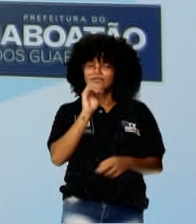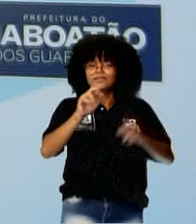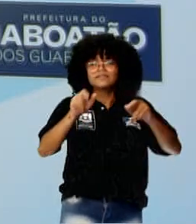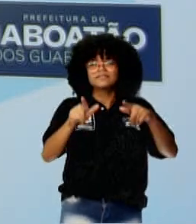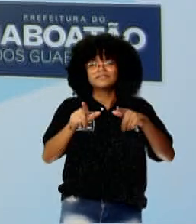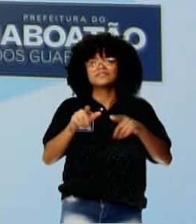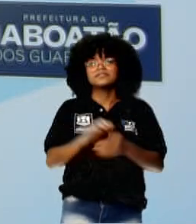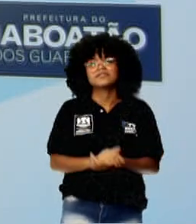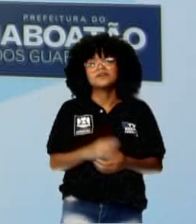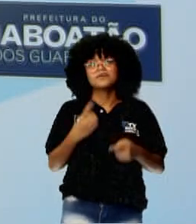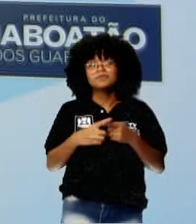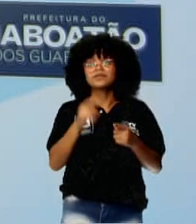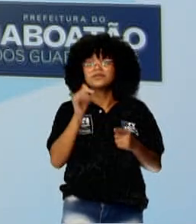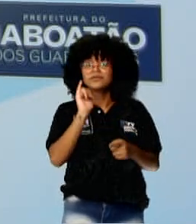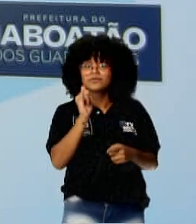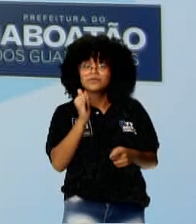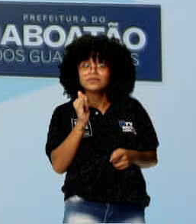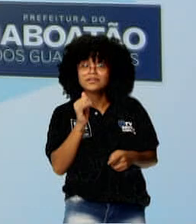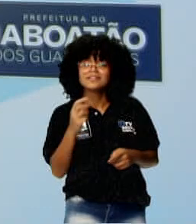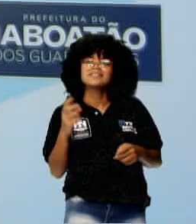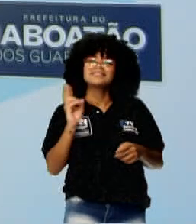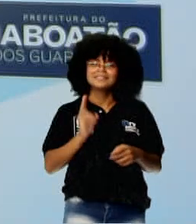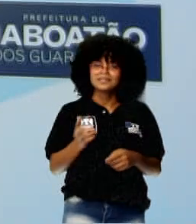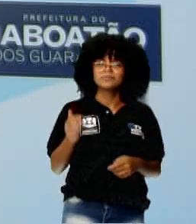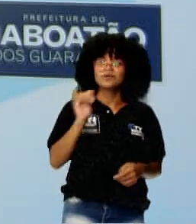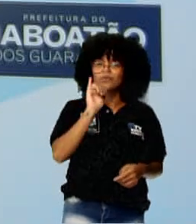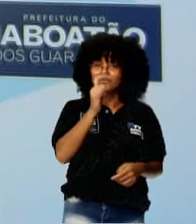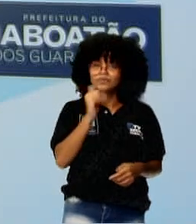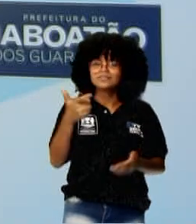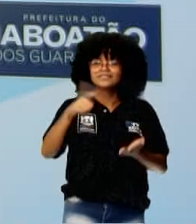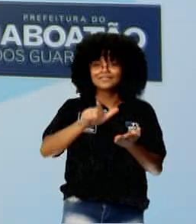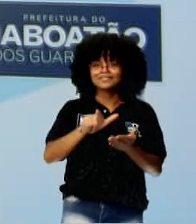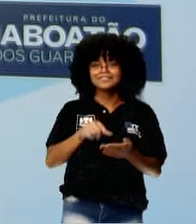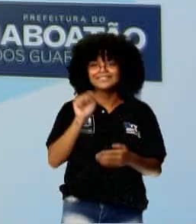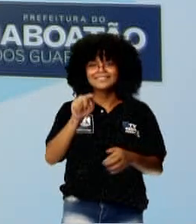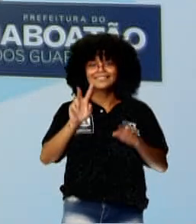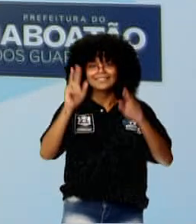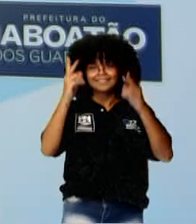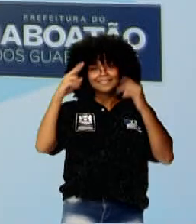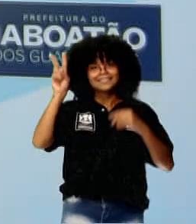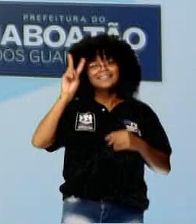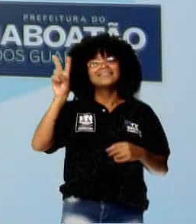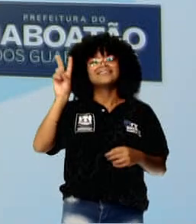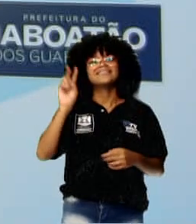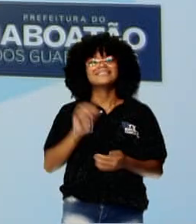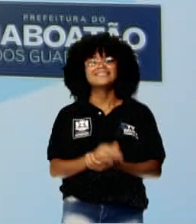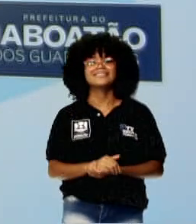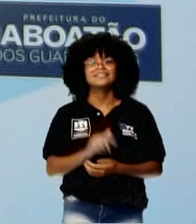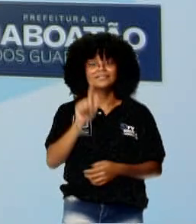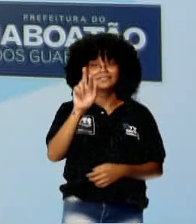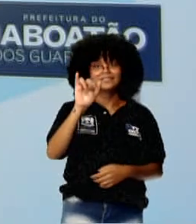diferente. Porque quem conta um conto, aumenta um ponto. E assim, a história dos Glin